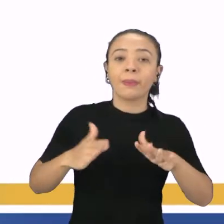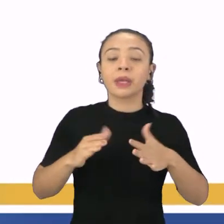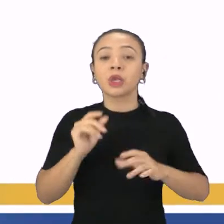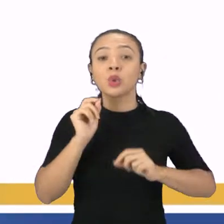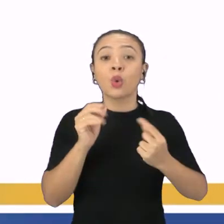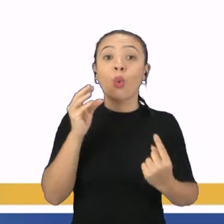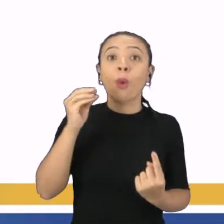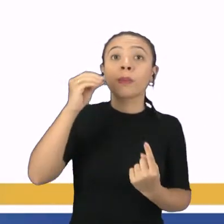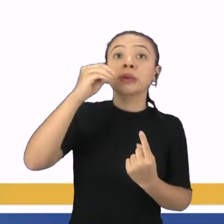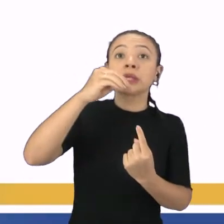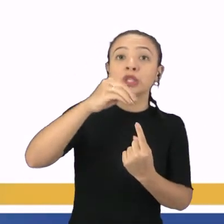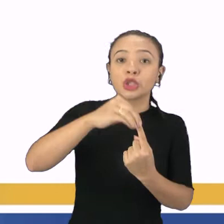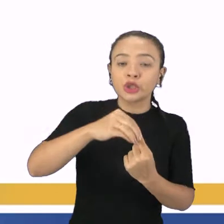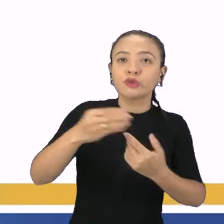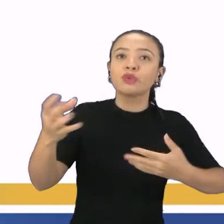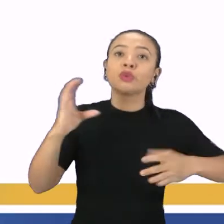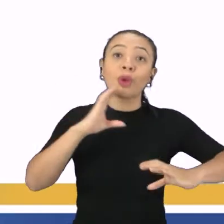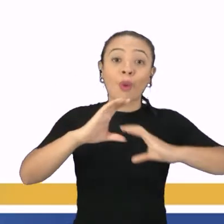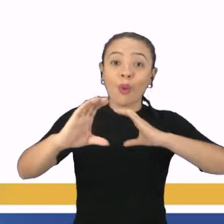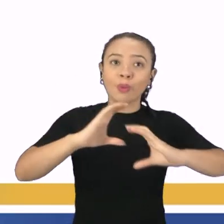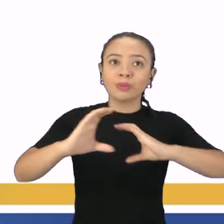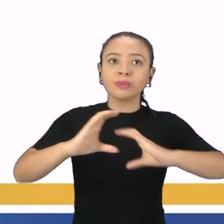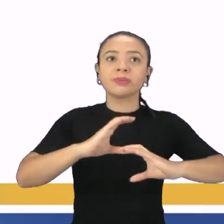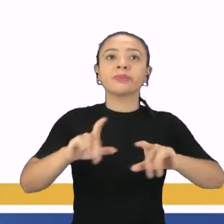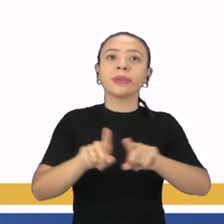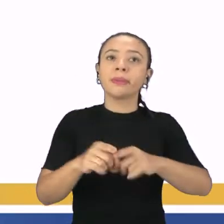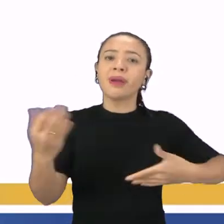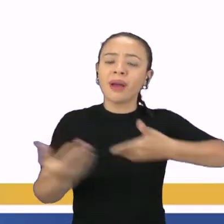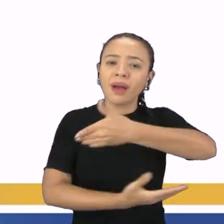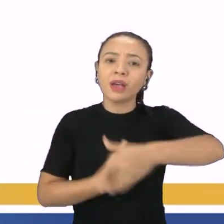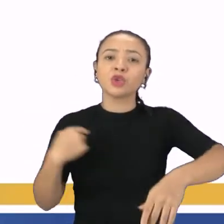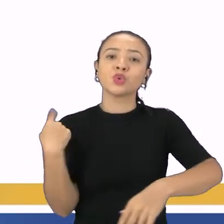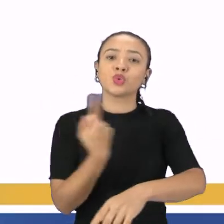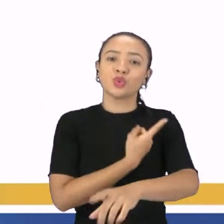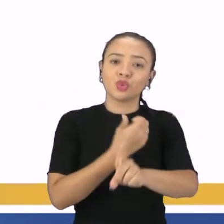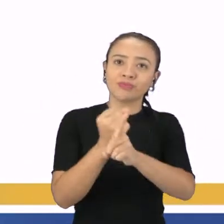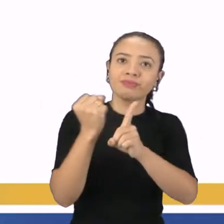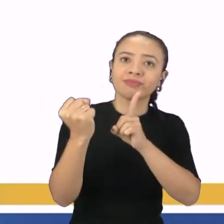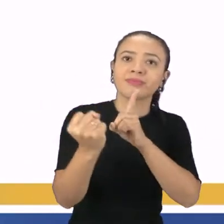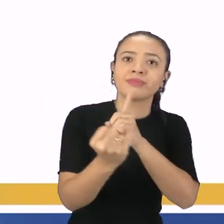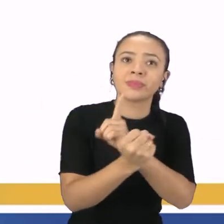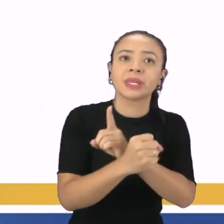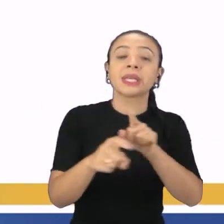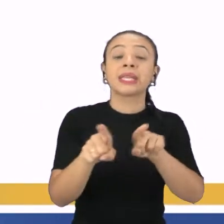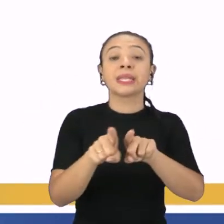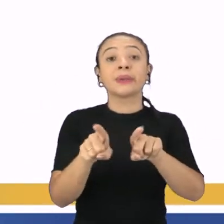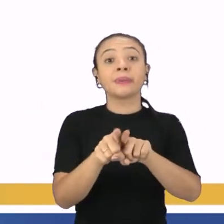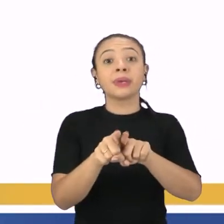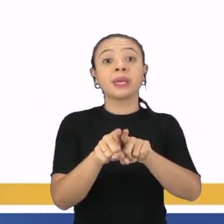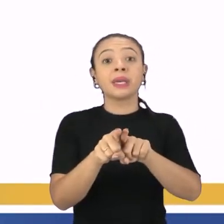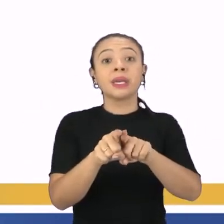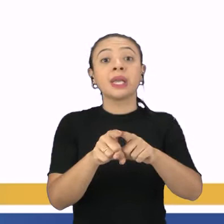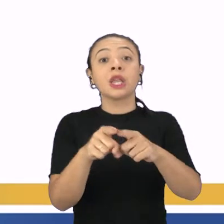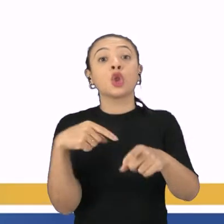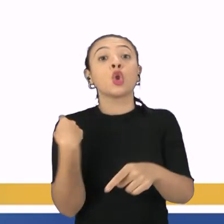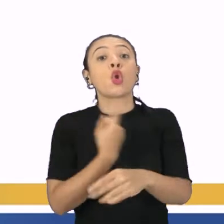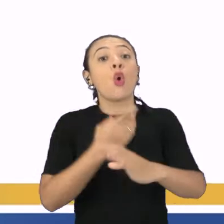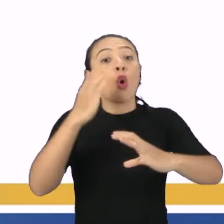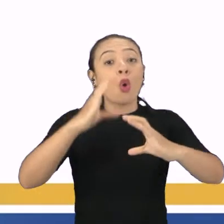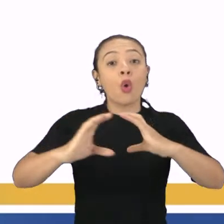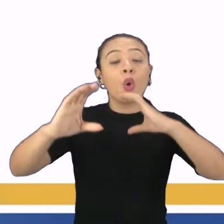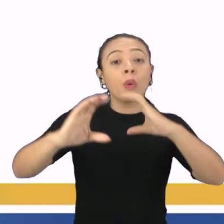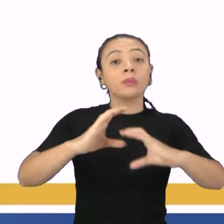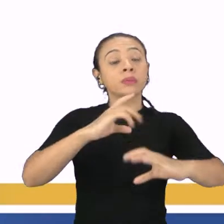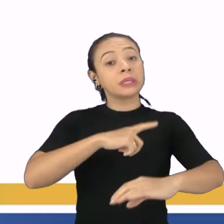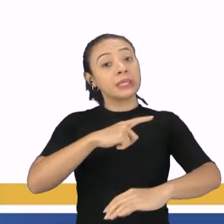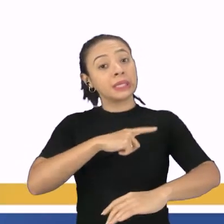do dinamismo de nossas relações sociais e, por consequência das situações comunicacionais nas quais estamos